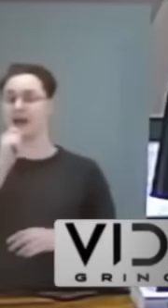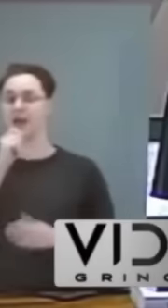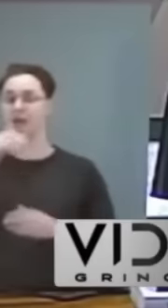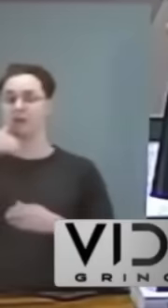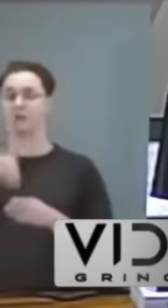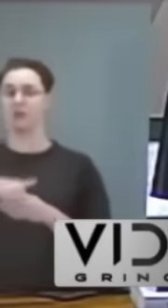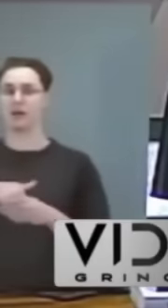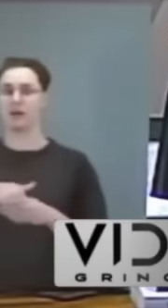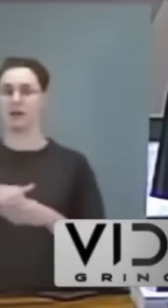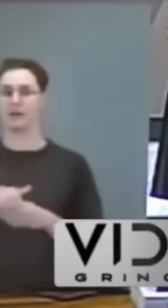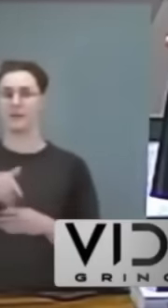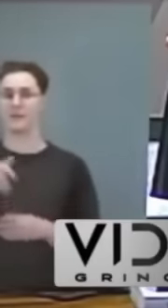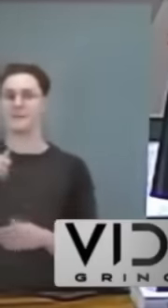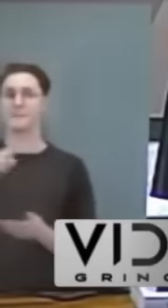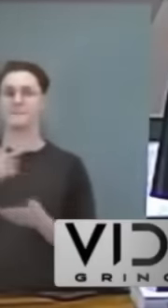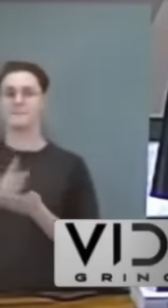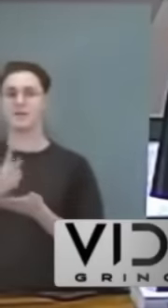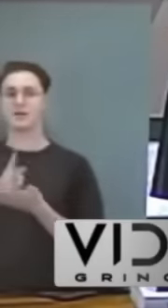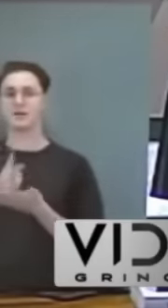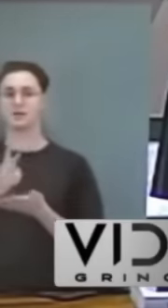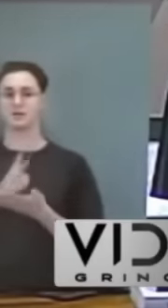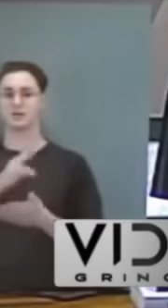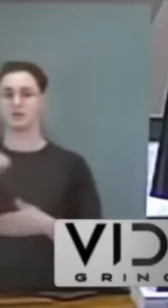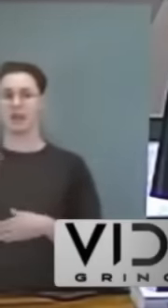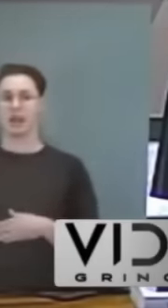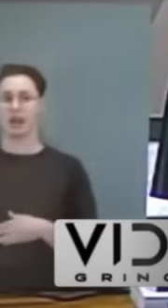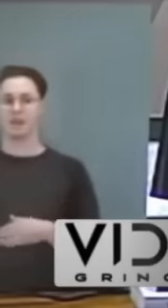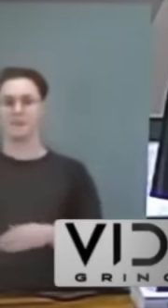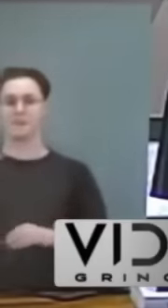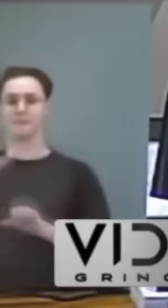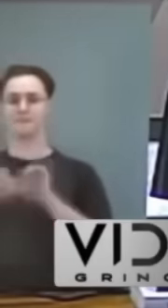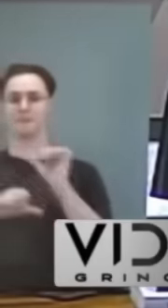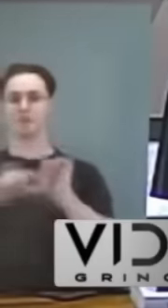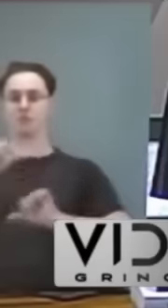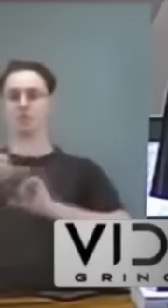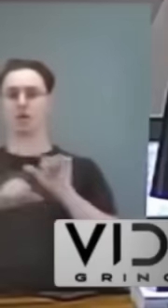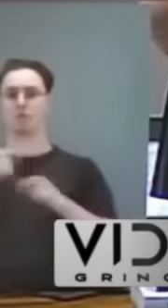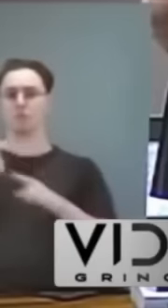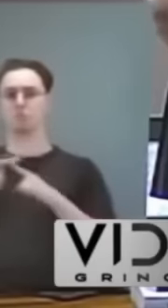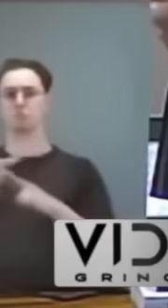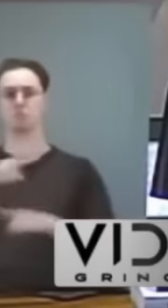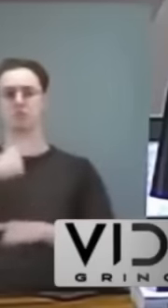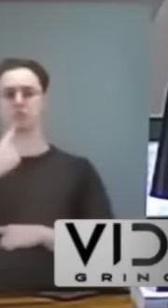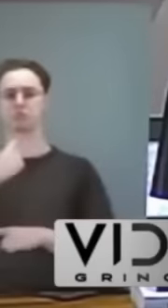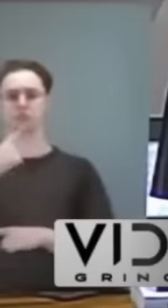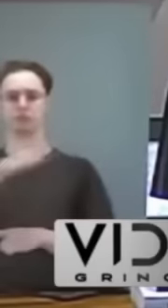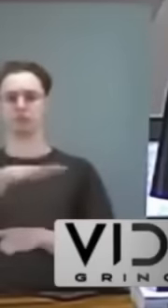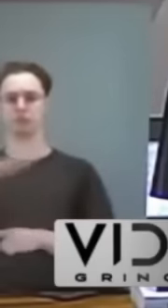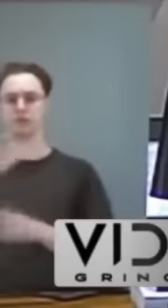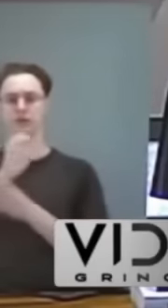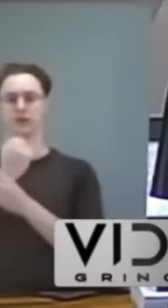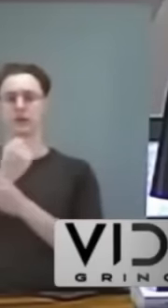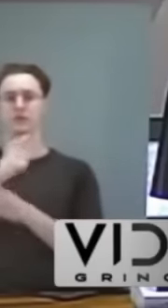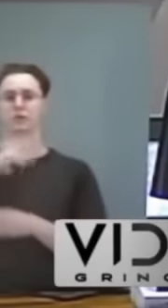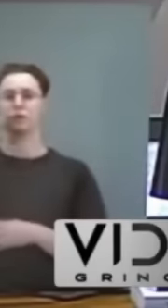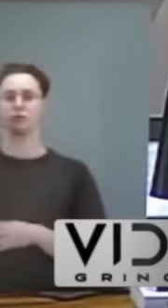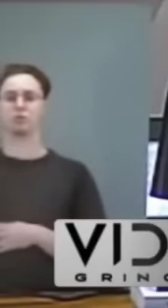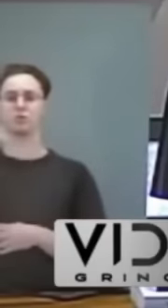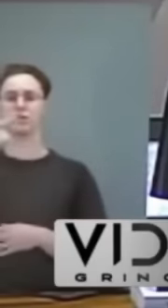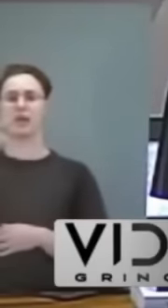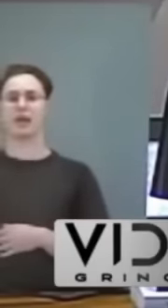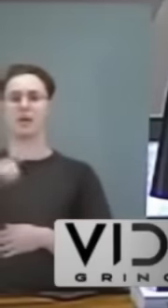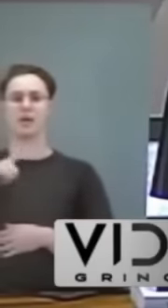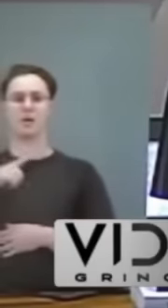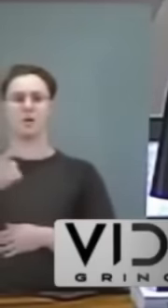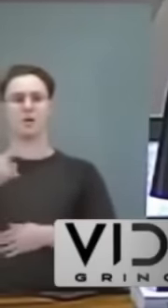corte Mude o seu entendimento porque ninguém garante que no futuro não haja um outro movimento na